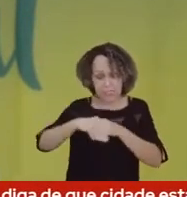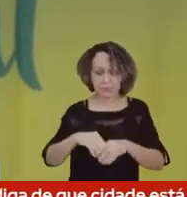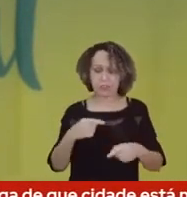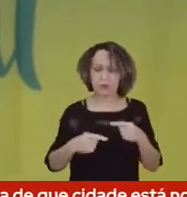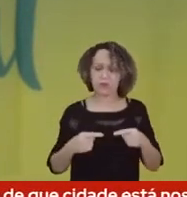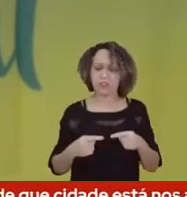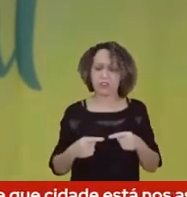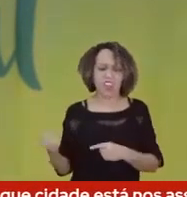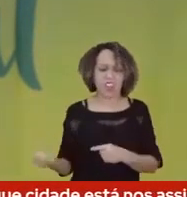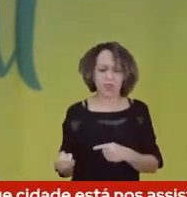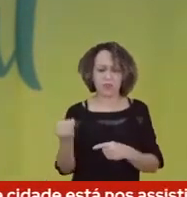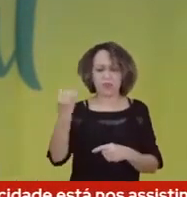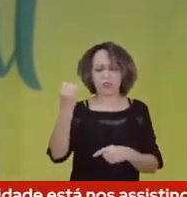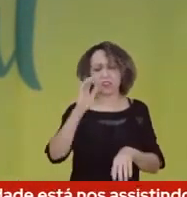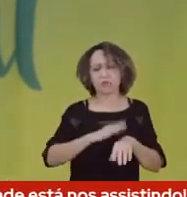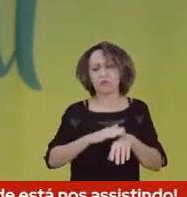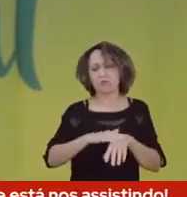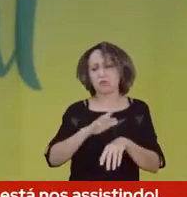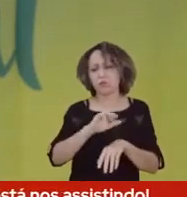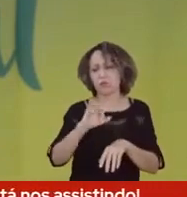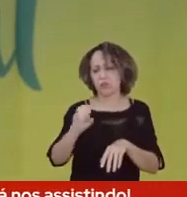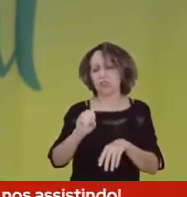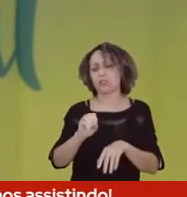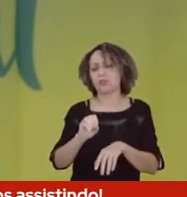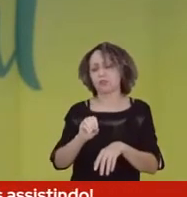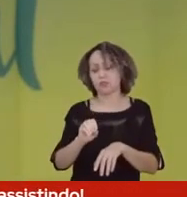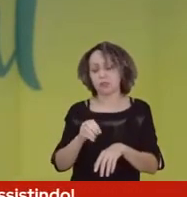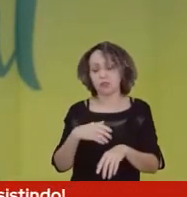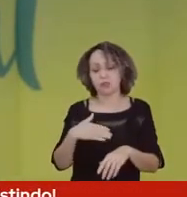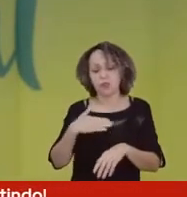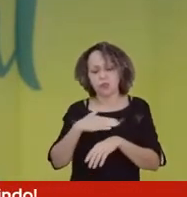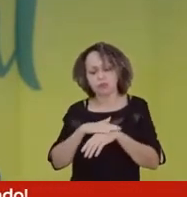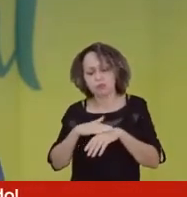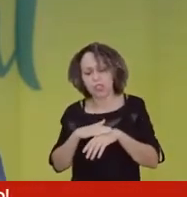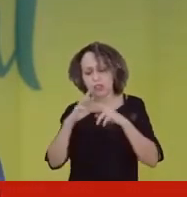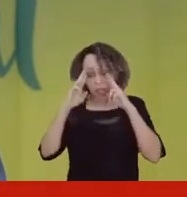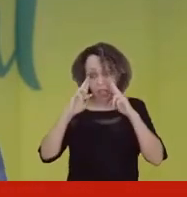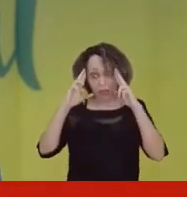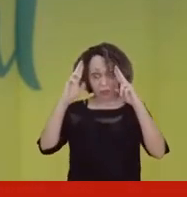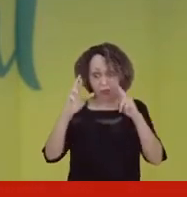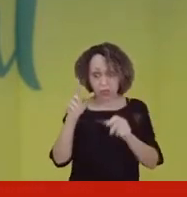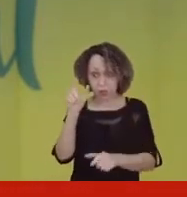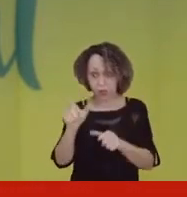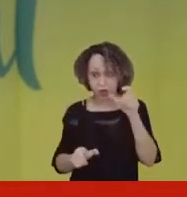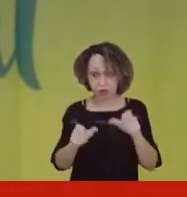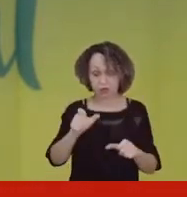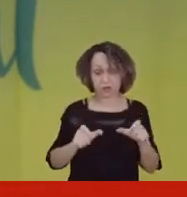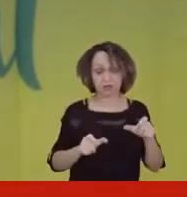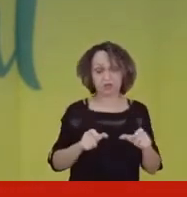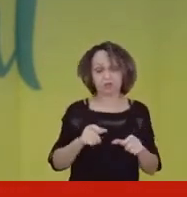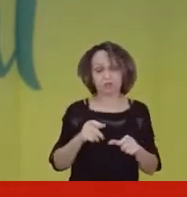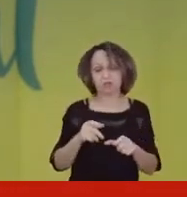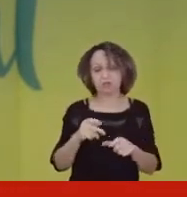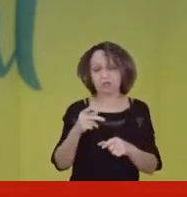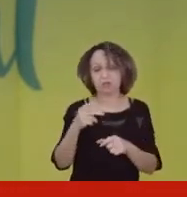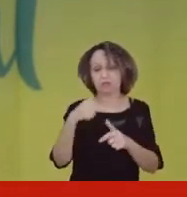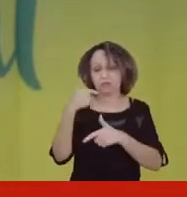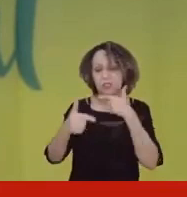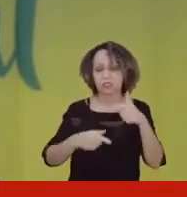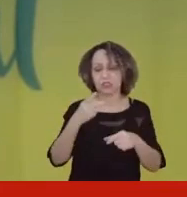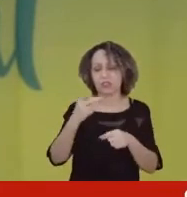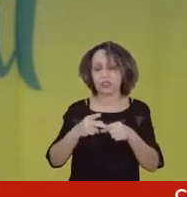todo o carinho e respeito que os petroleiros sabem que eu tenho, e a gente é muito amigo ao longo de tantas lutas, este não é um